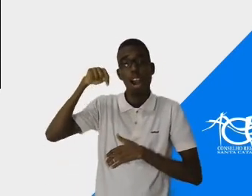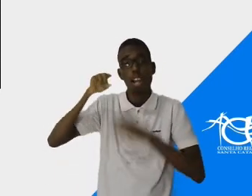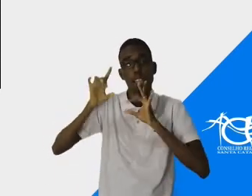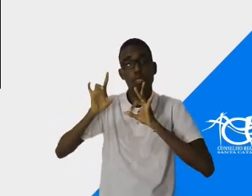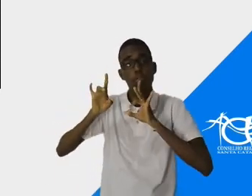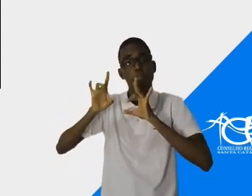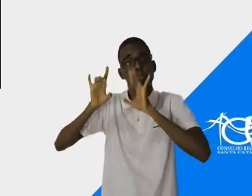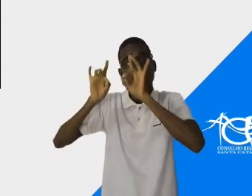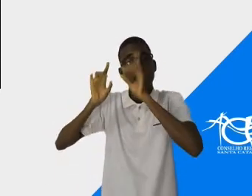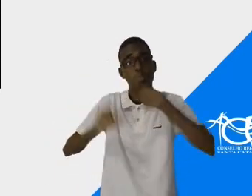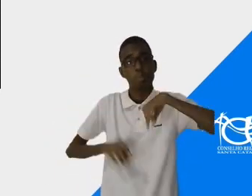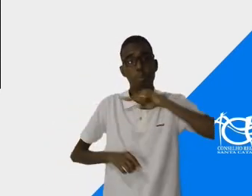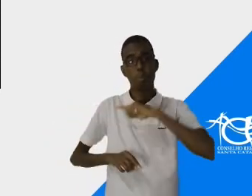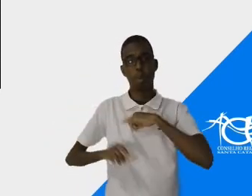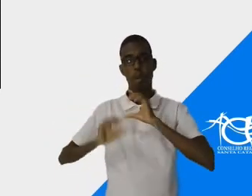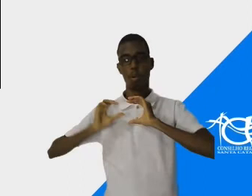comunicação.